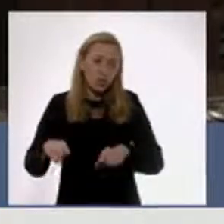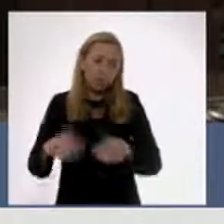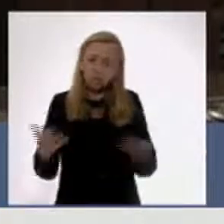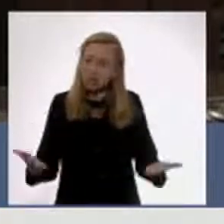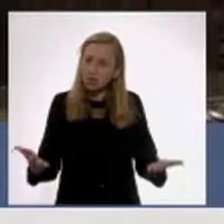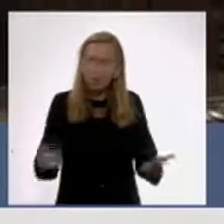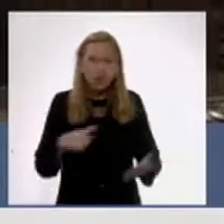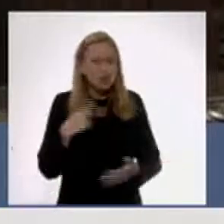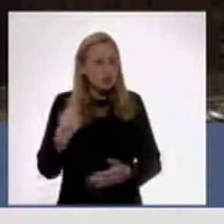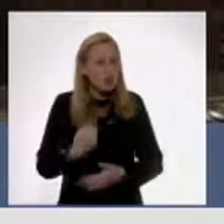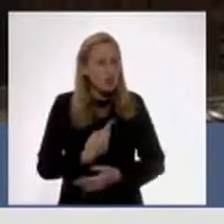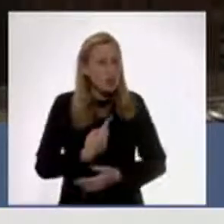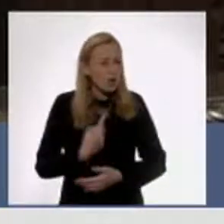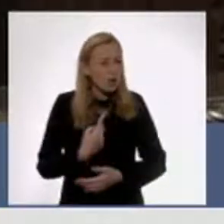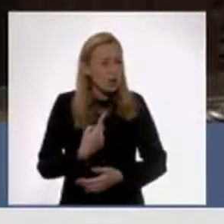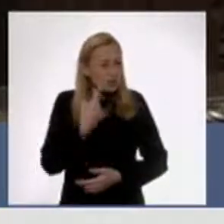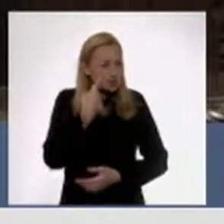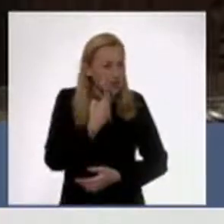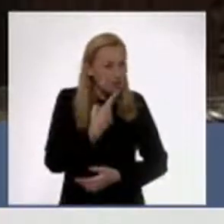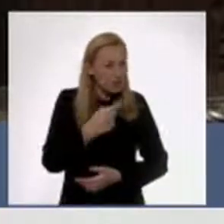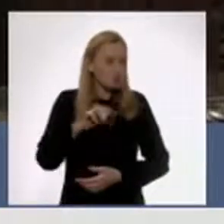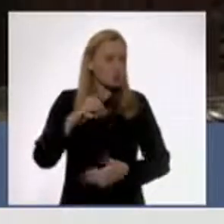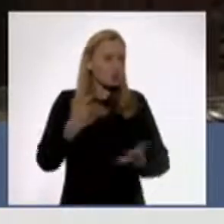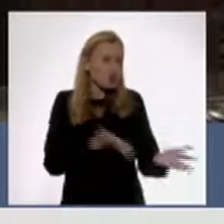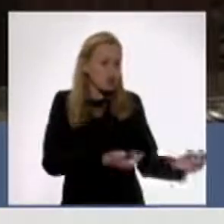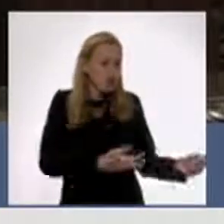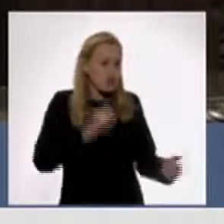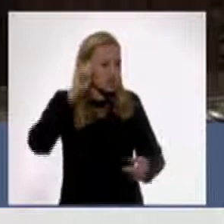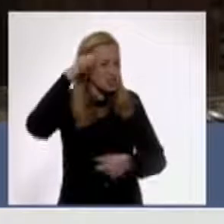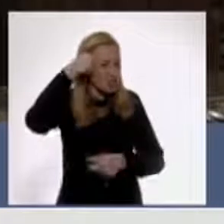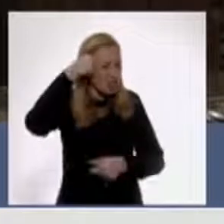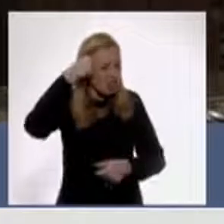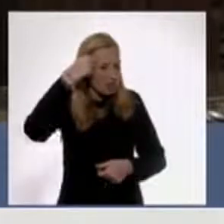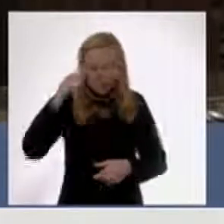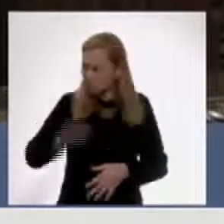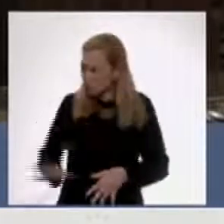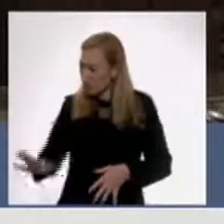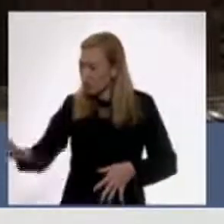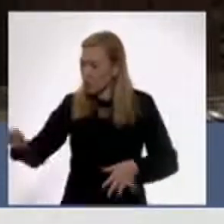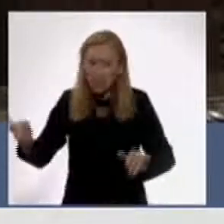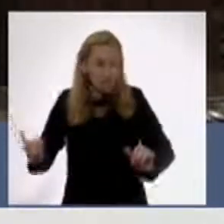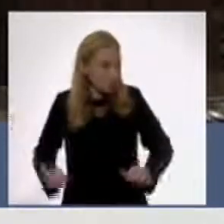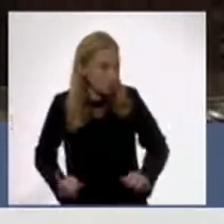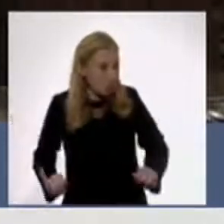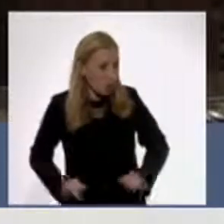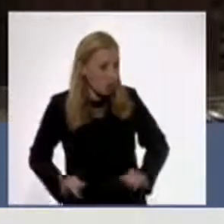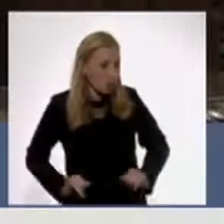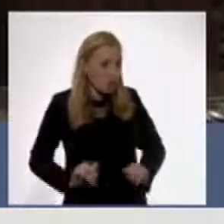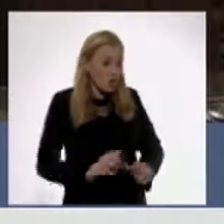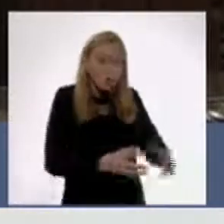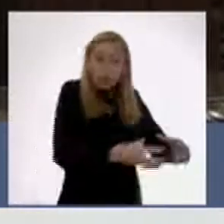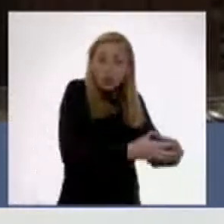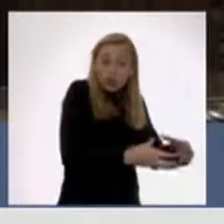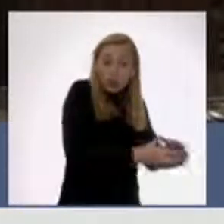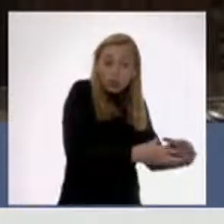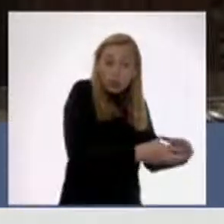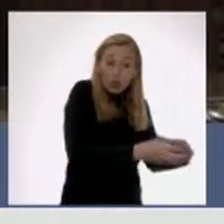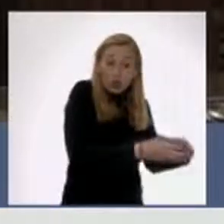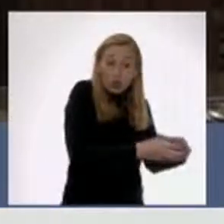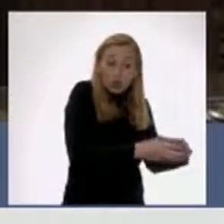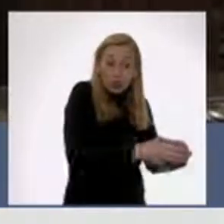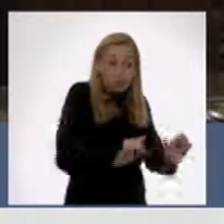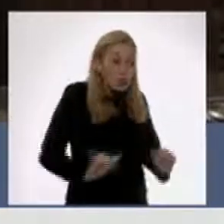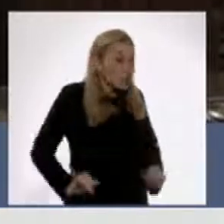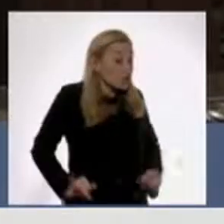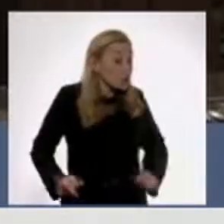Nós sacrificamos os jovens negros periféricos, sacrificamos uma população